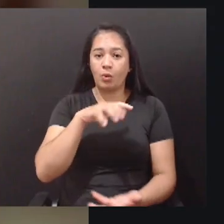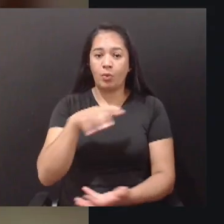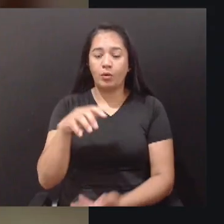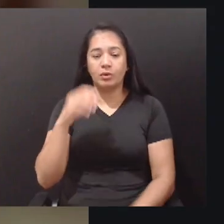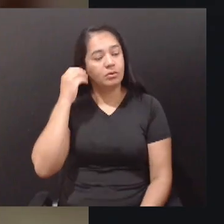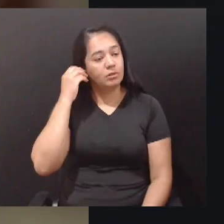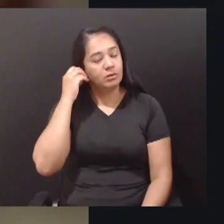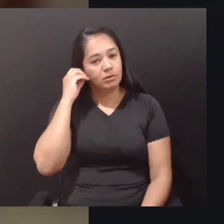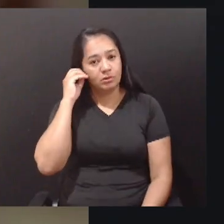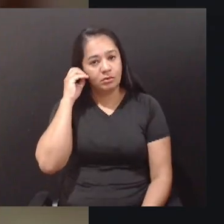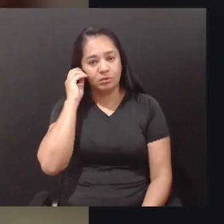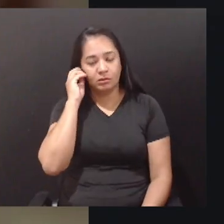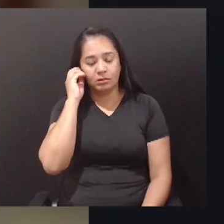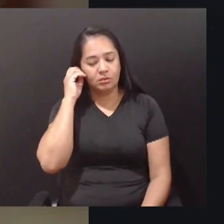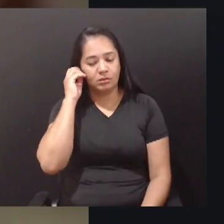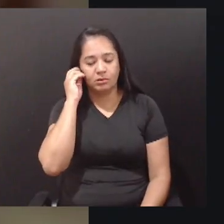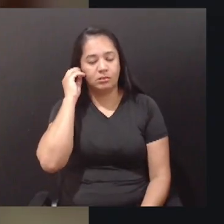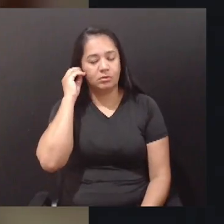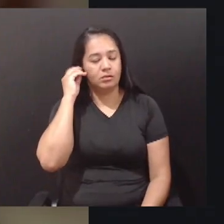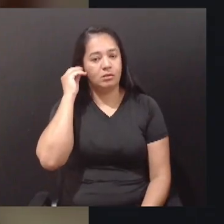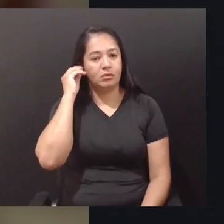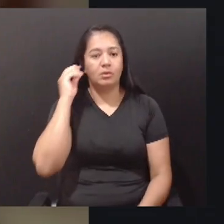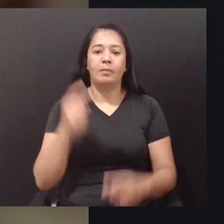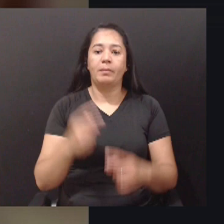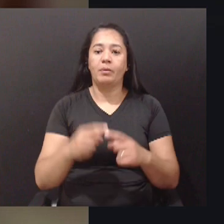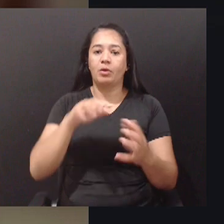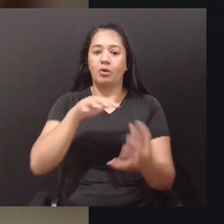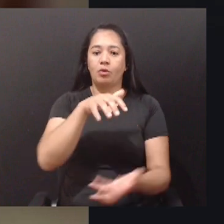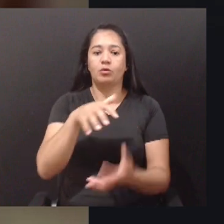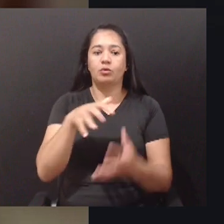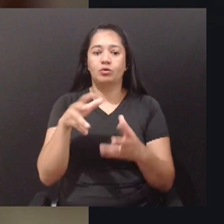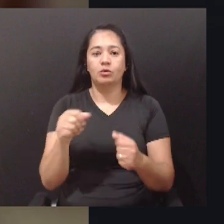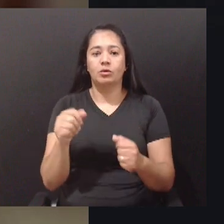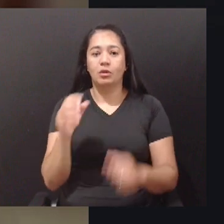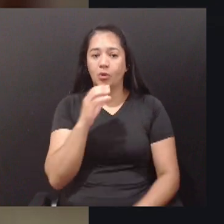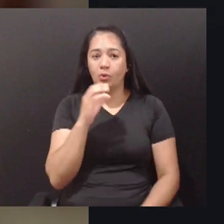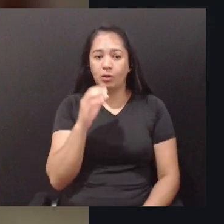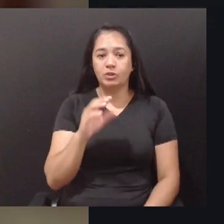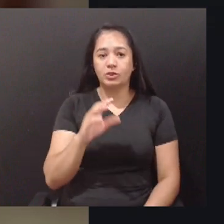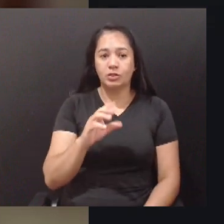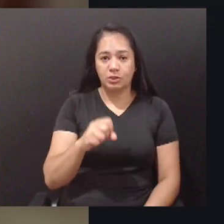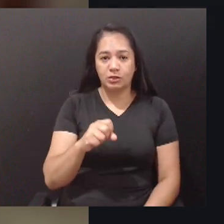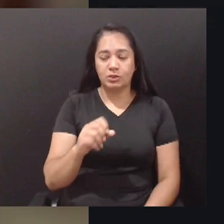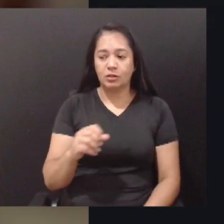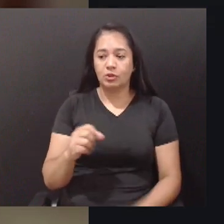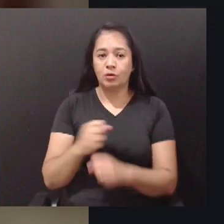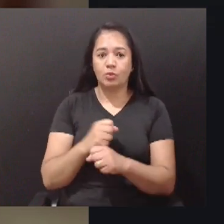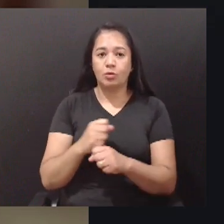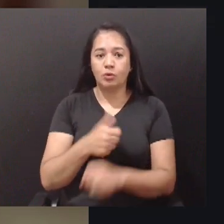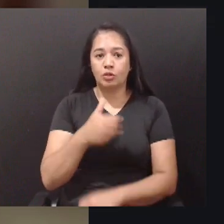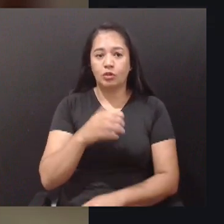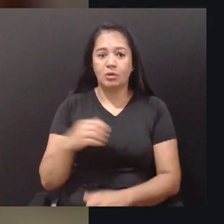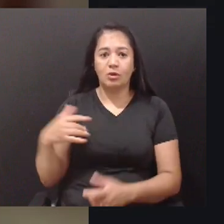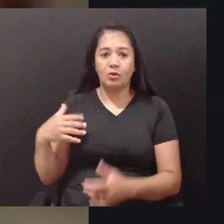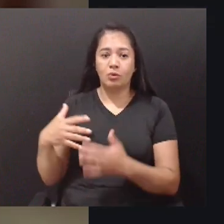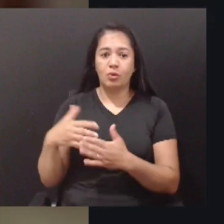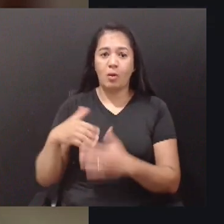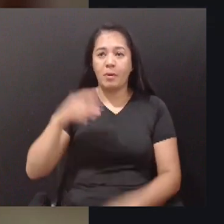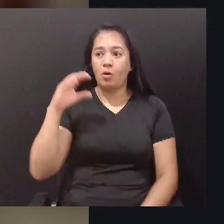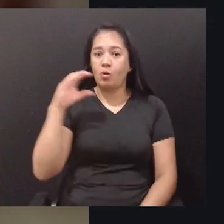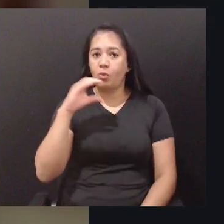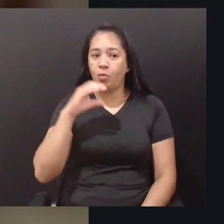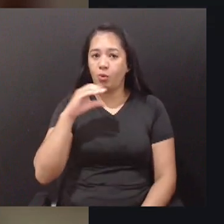o planeta como um todo está aquecendo. Nós tivemos os últimos 10 anos, foram os mais quentes desde que se iniciou